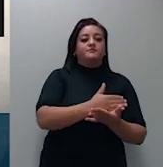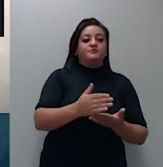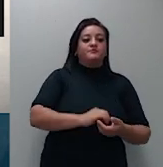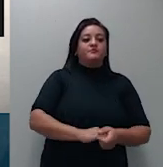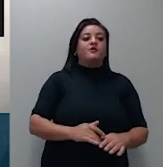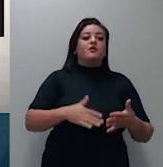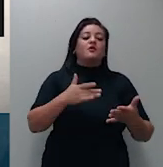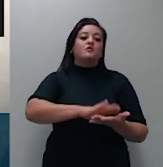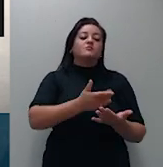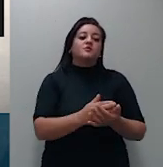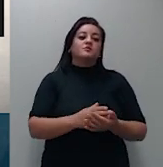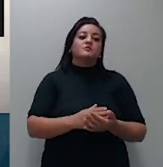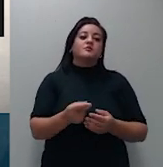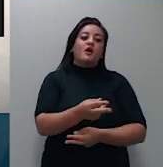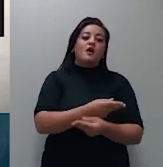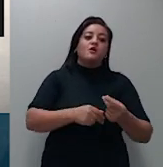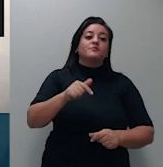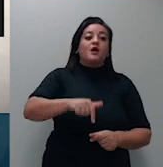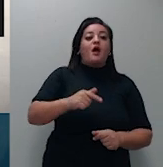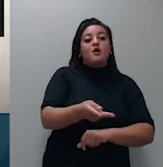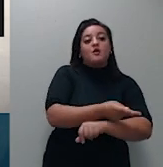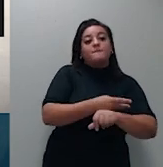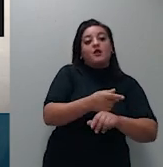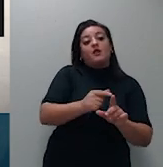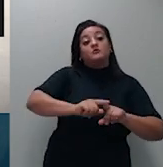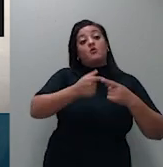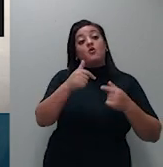agora buscar das cobertas